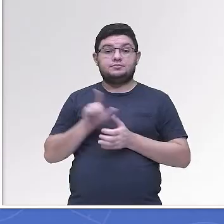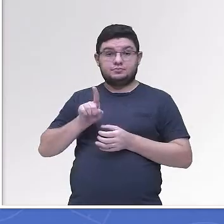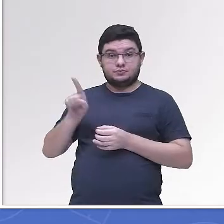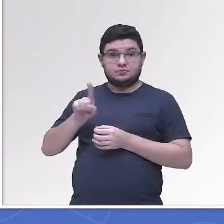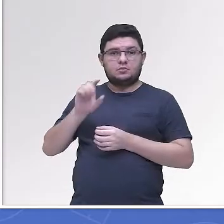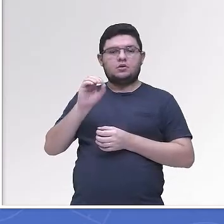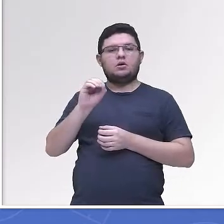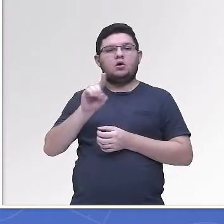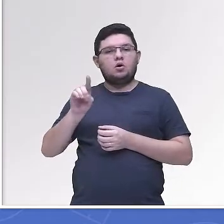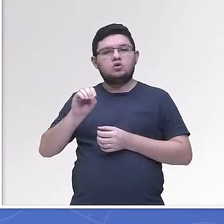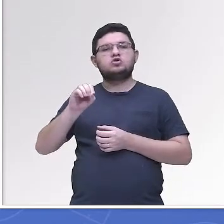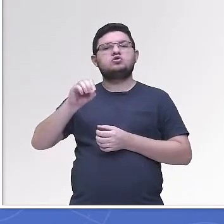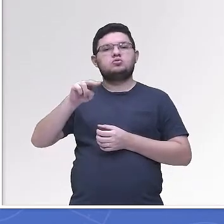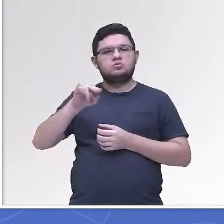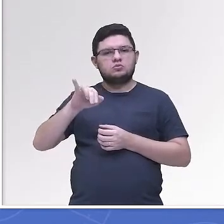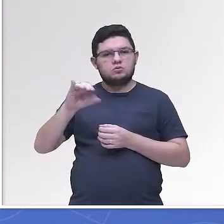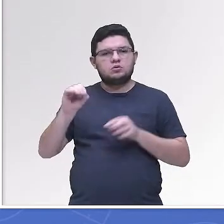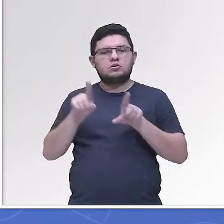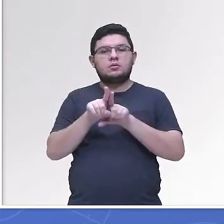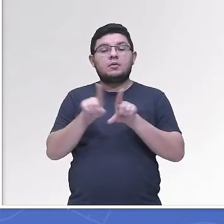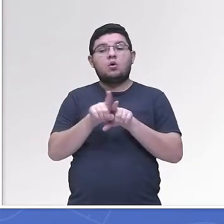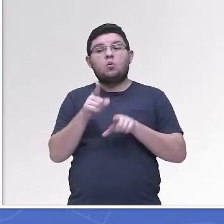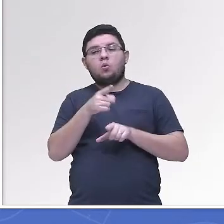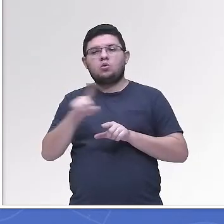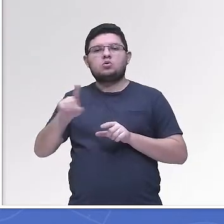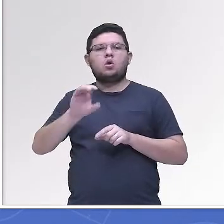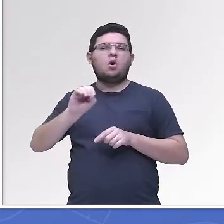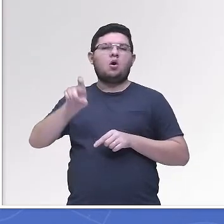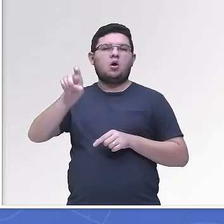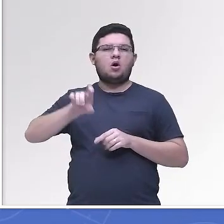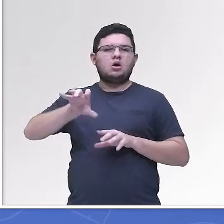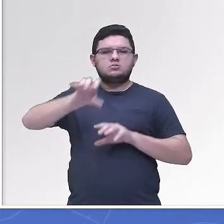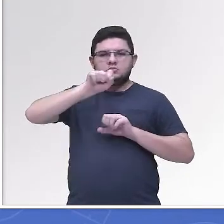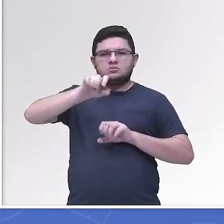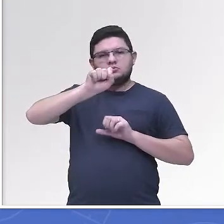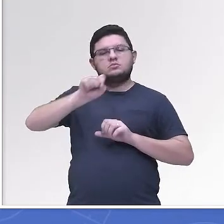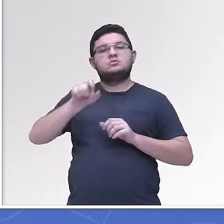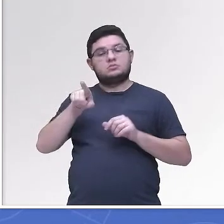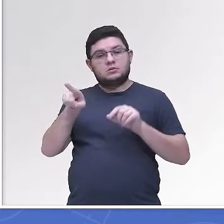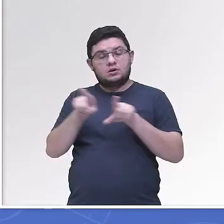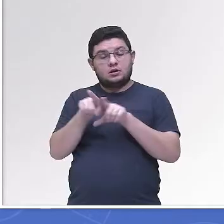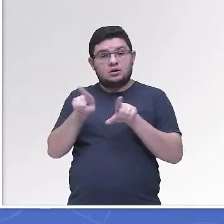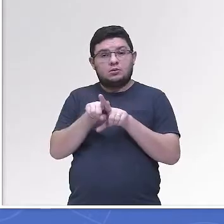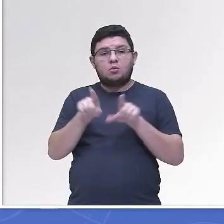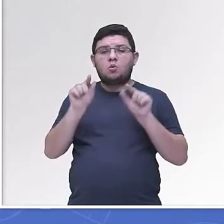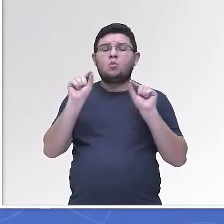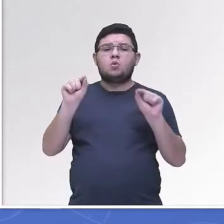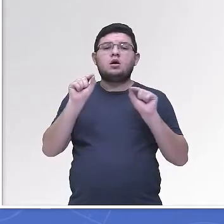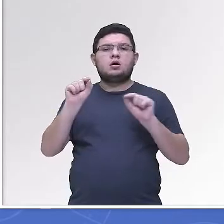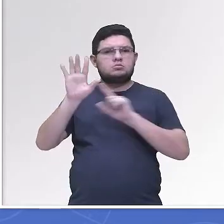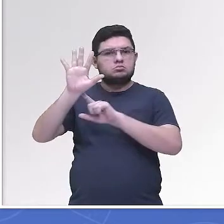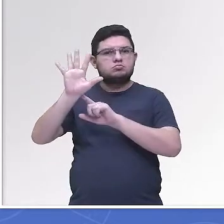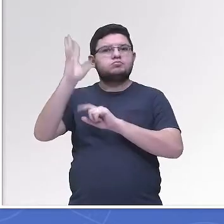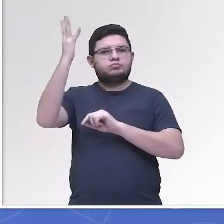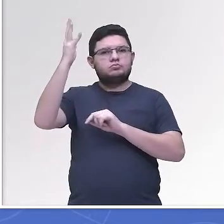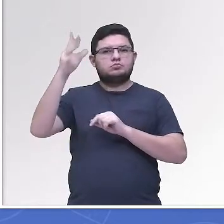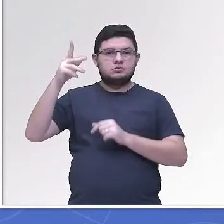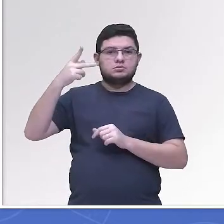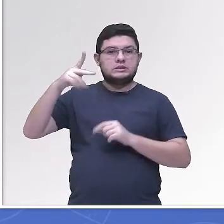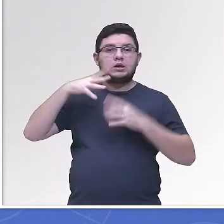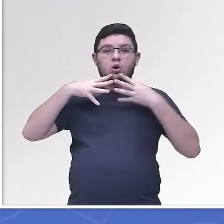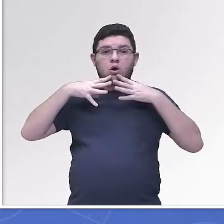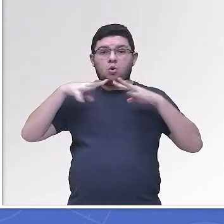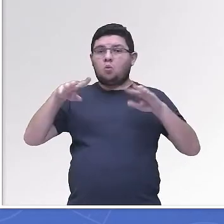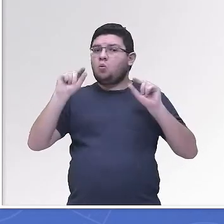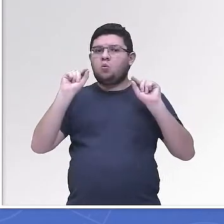ozônio e no gás oxigênio, nós temos um fenômeno da natureza